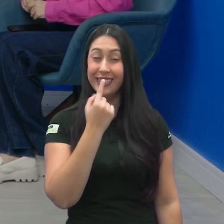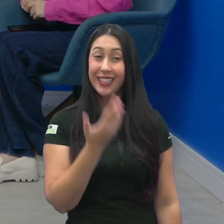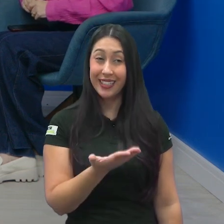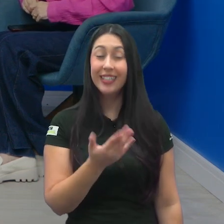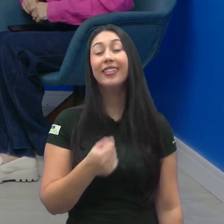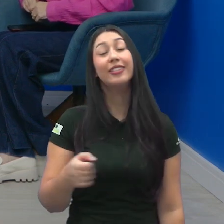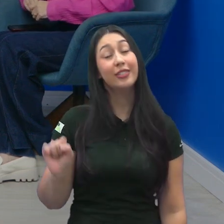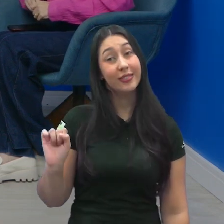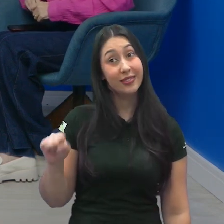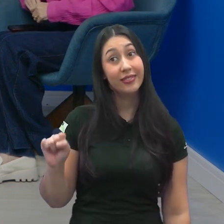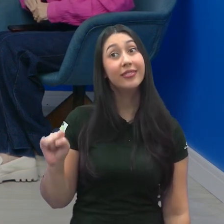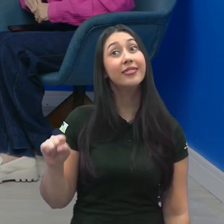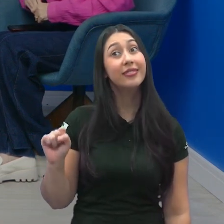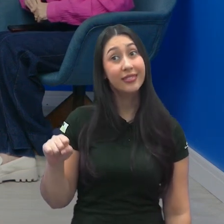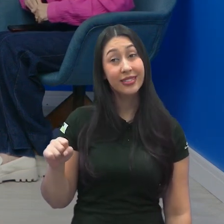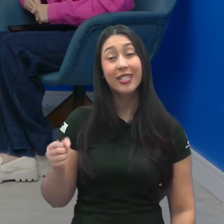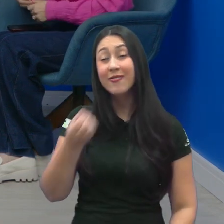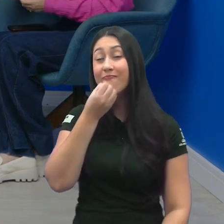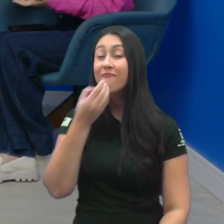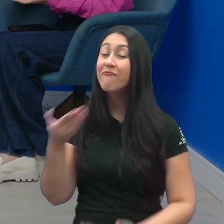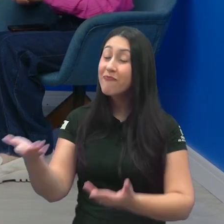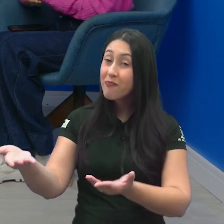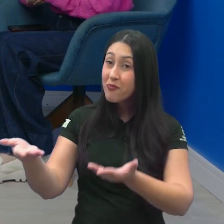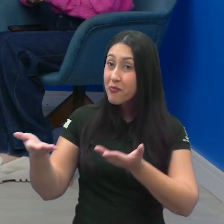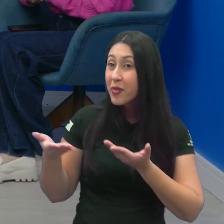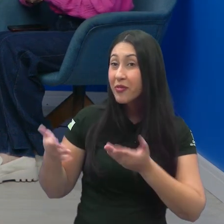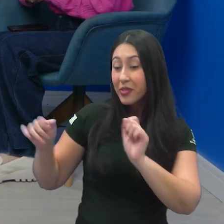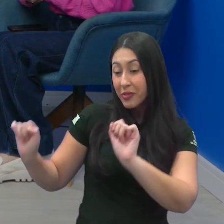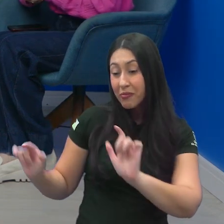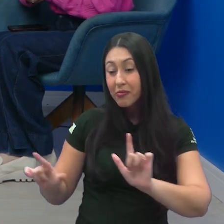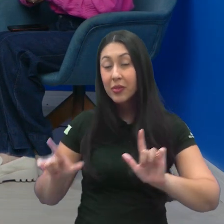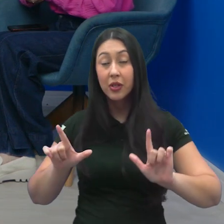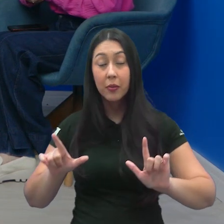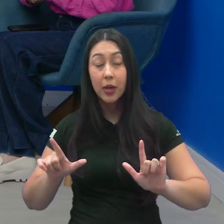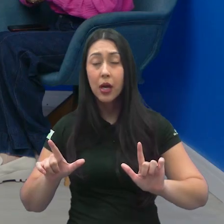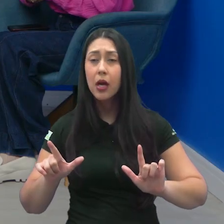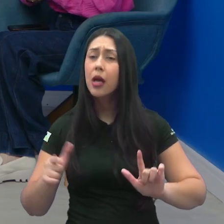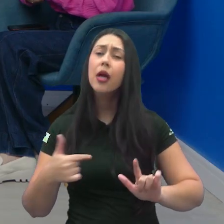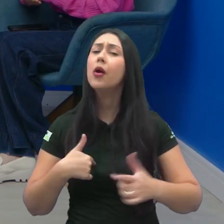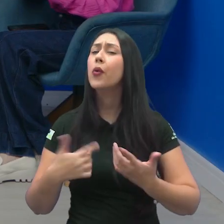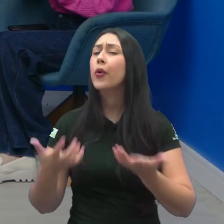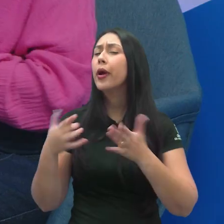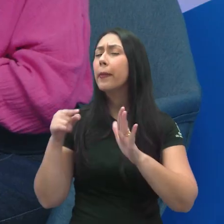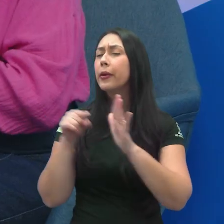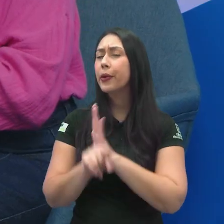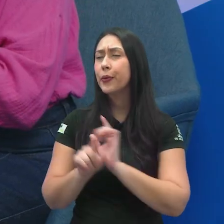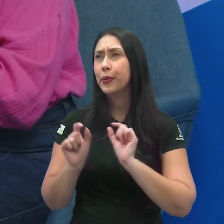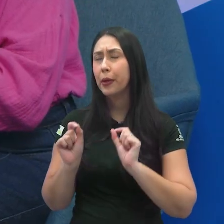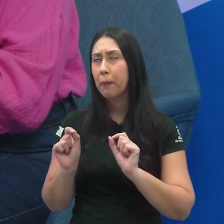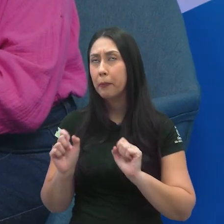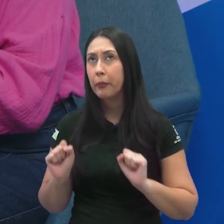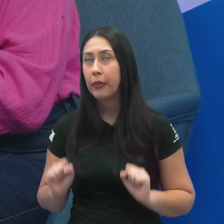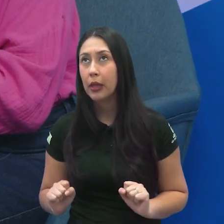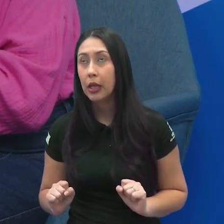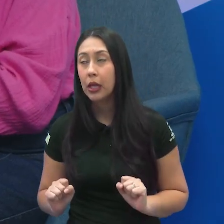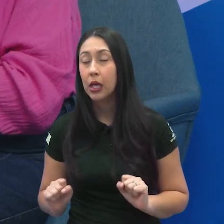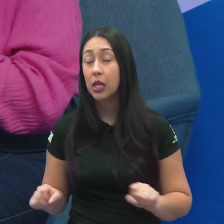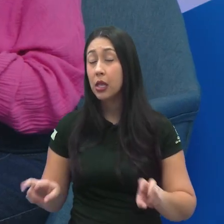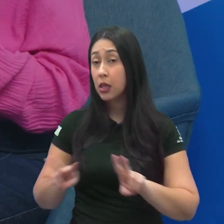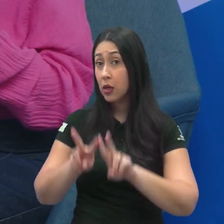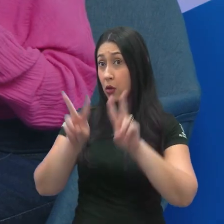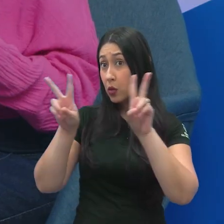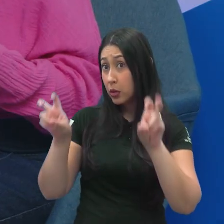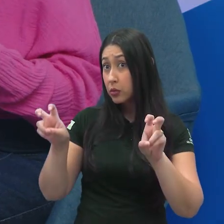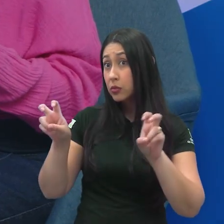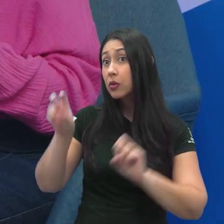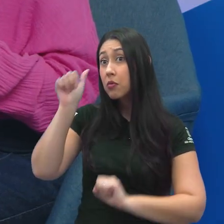né, Érica? Sem dúvida, professora, seja bem-vinda ao Sobre Política. Eu começaria te perguntando o seguinte, professora, quando a